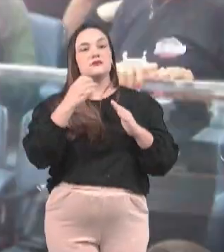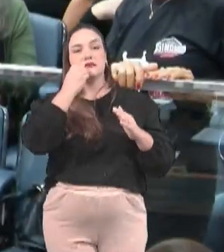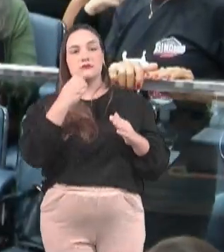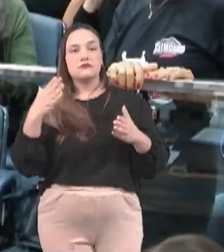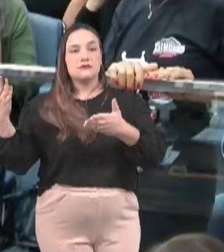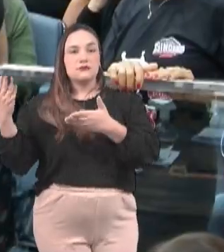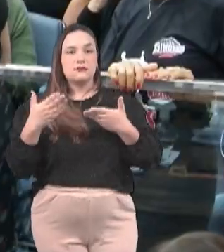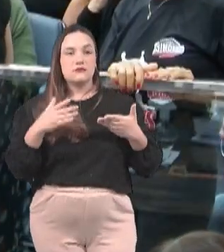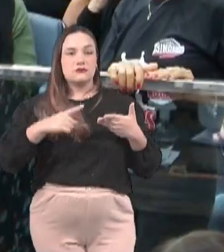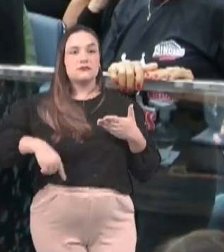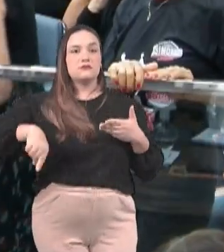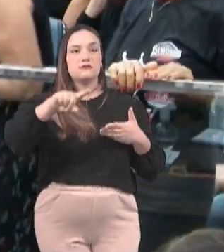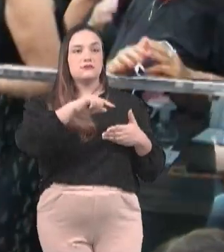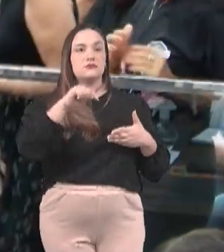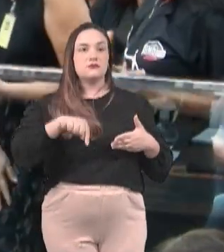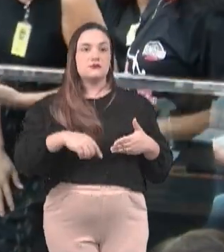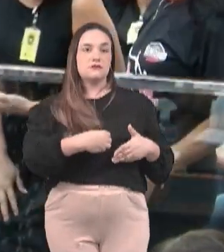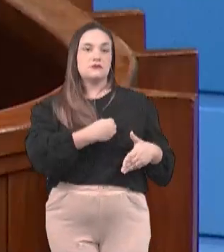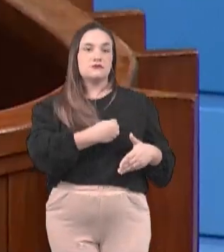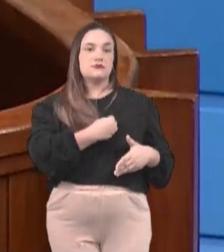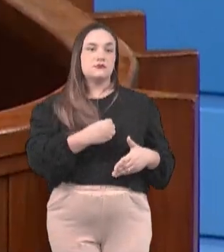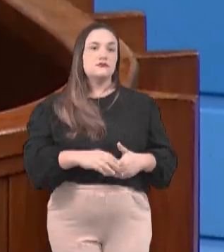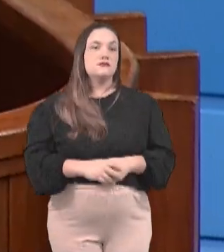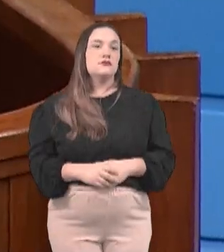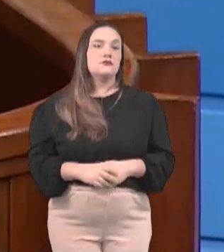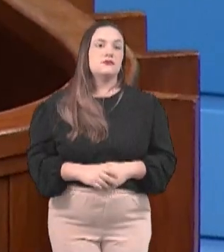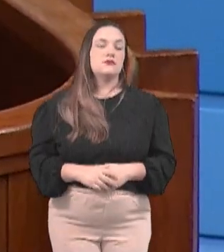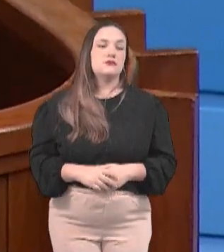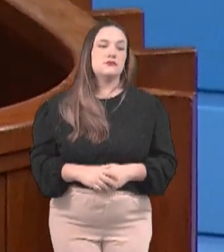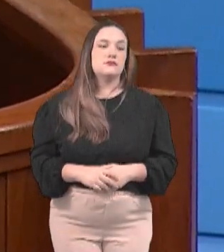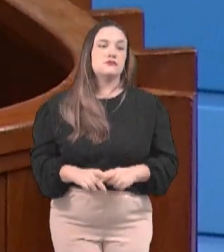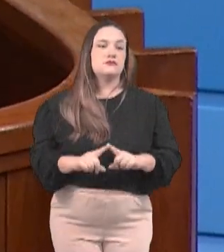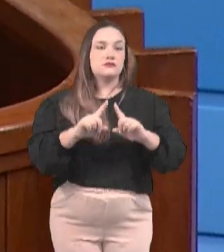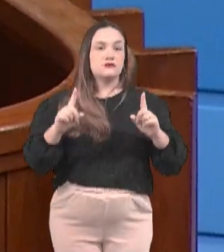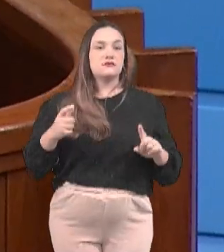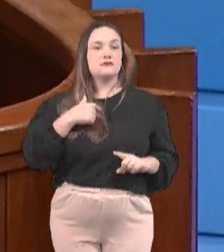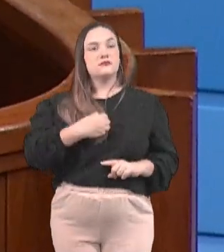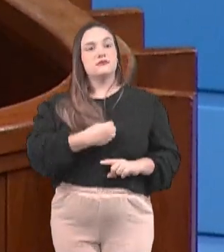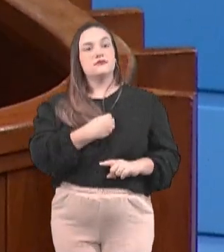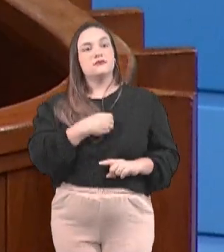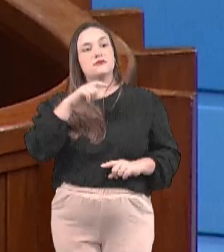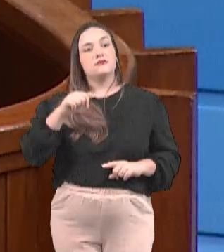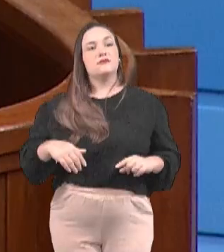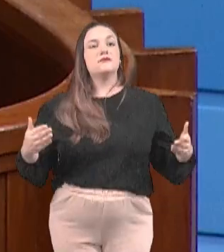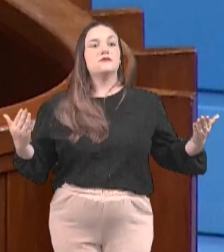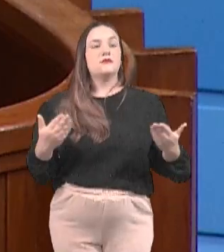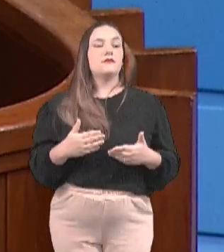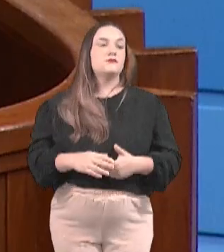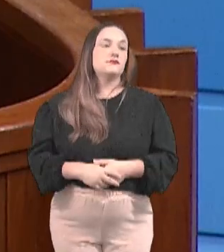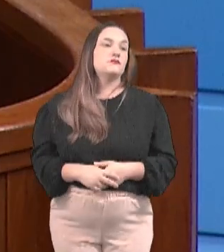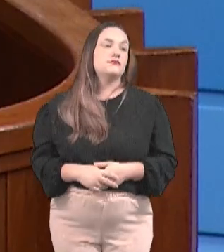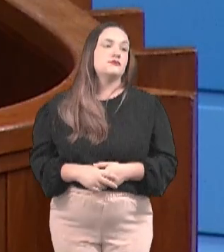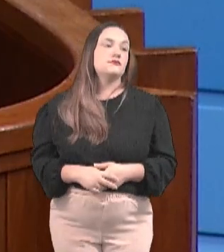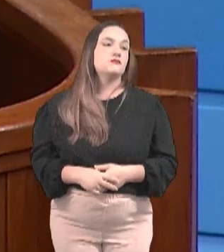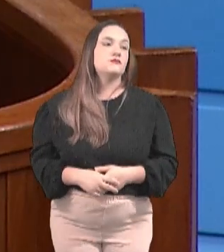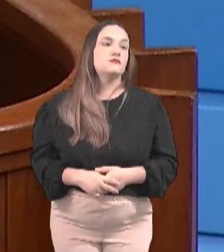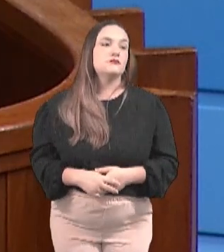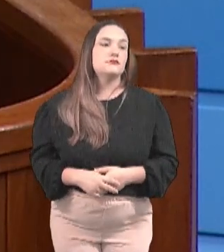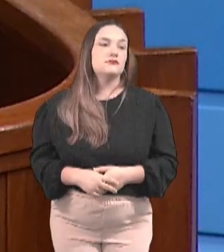recebê-los e recebê-la aqui. Mas o que traz aqui à tribuna, presidente, é um tema